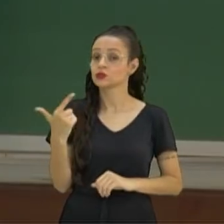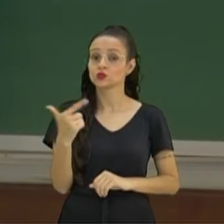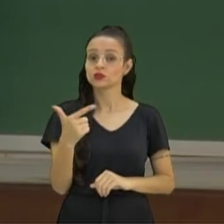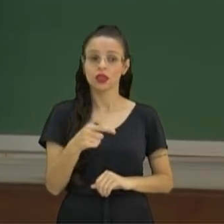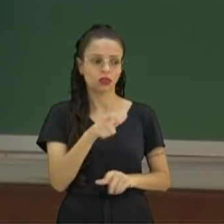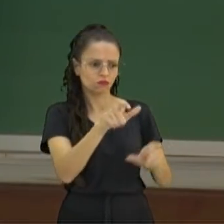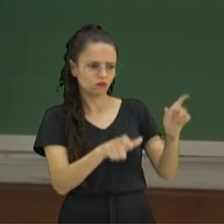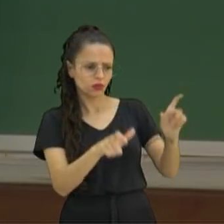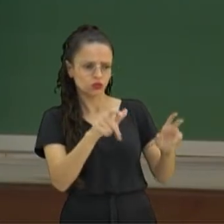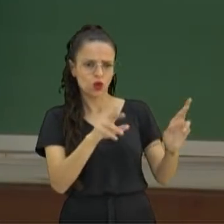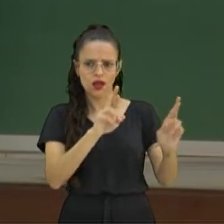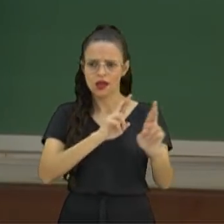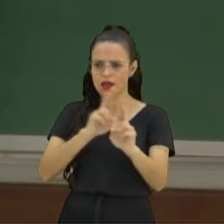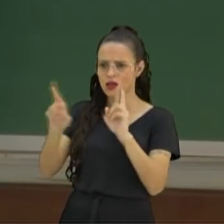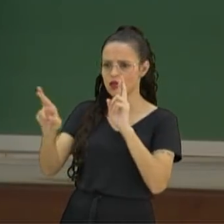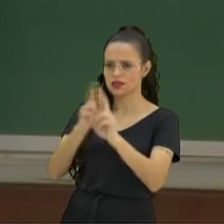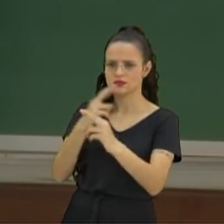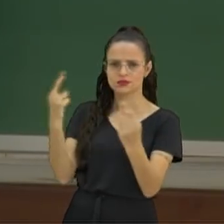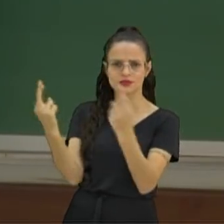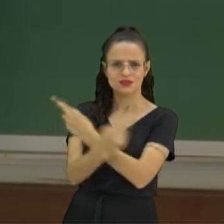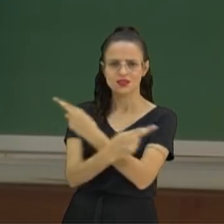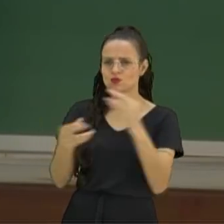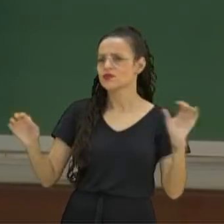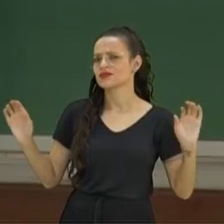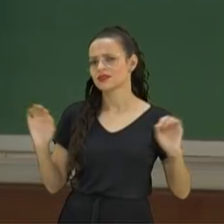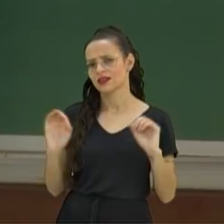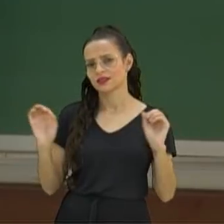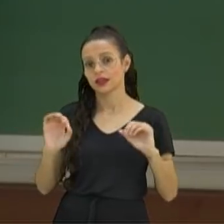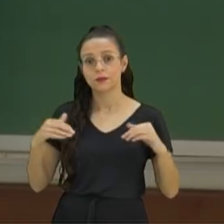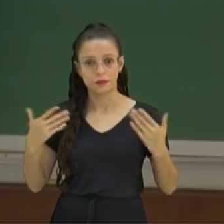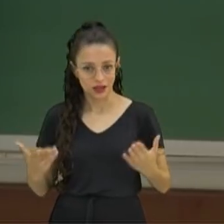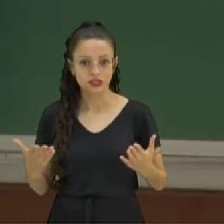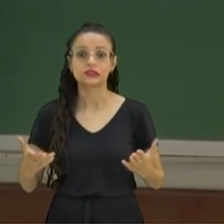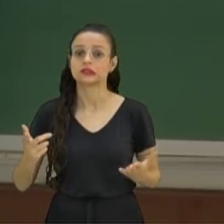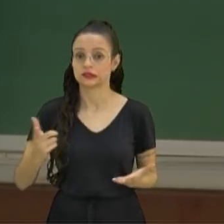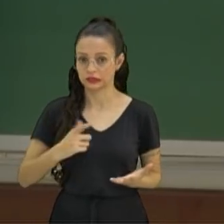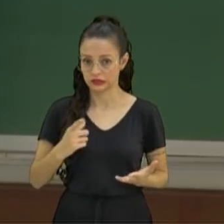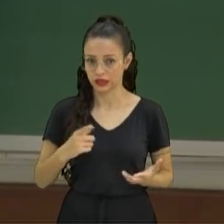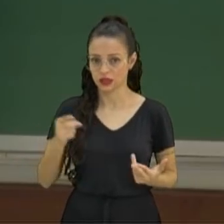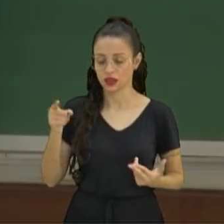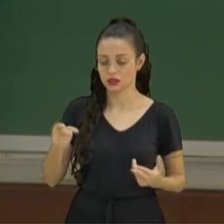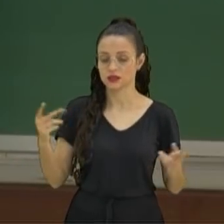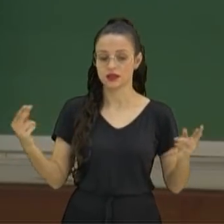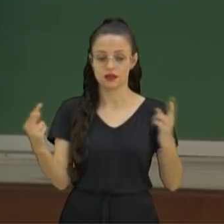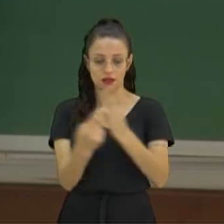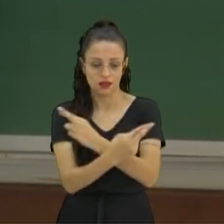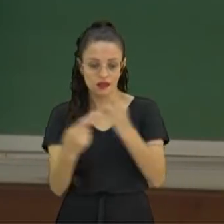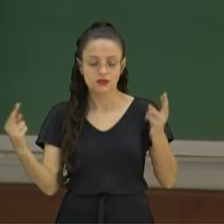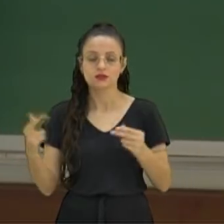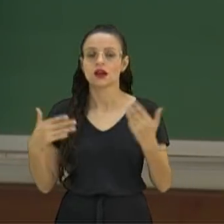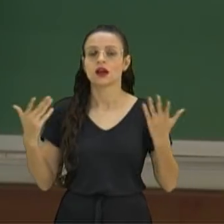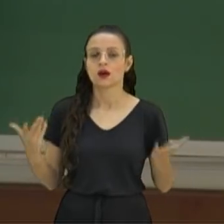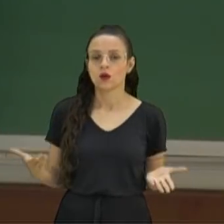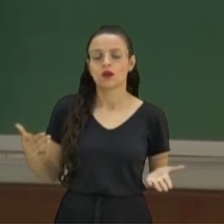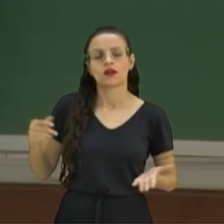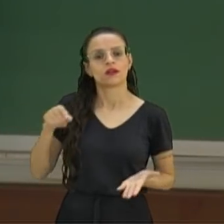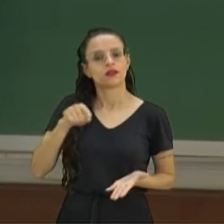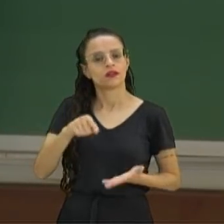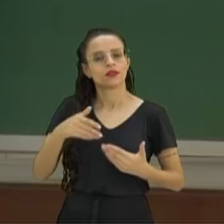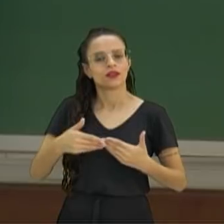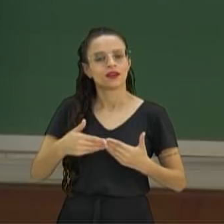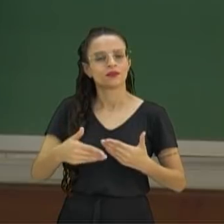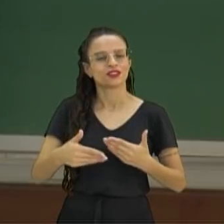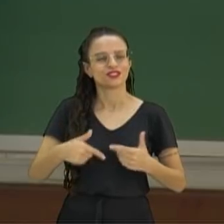da sociedade com a natureza ainda. Quando eu tenho essa relação da sociedade com a natureza e a partir